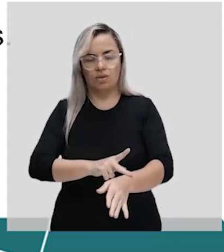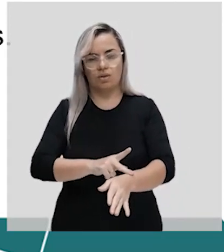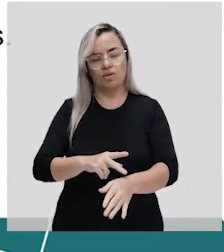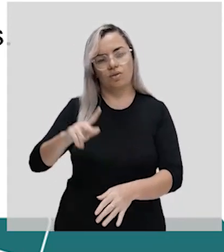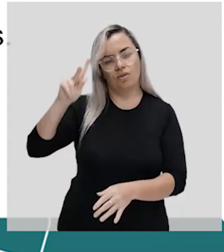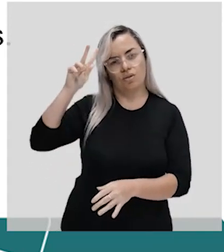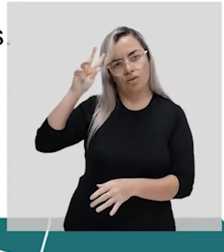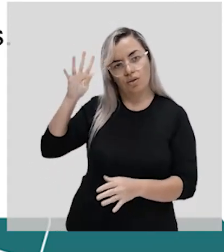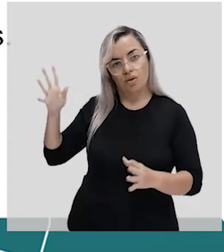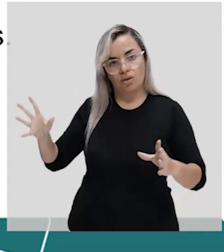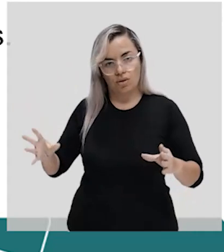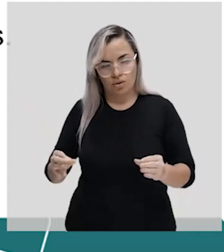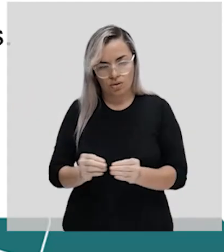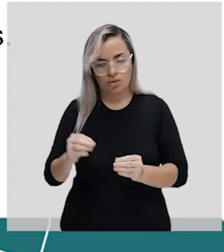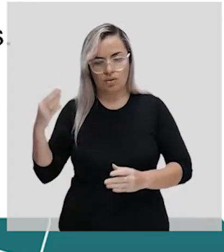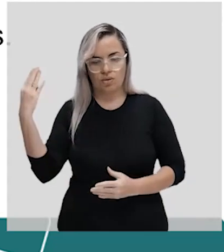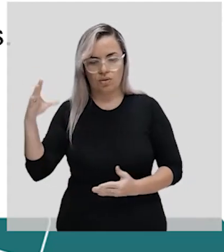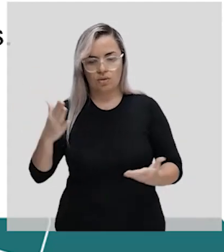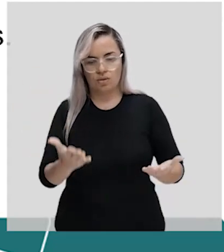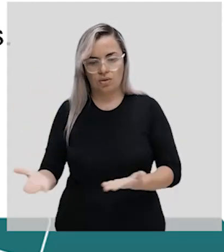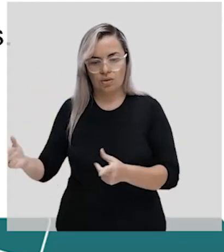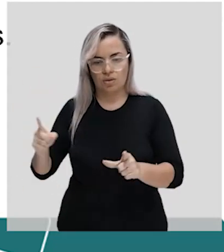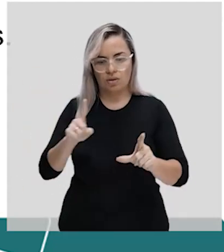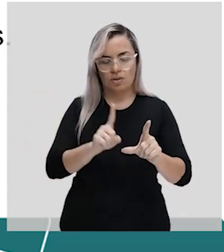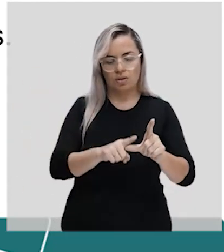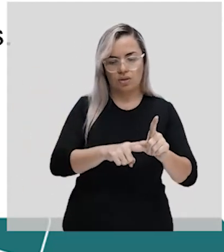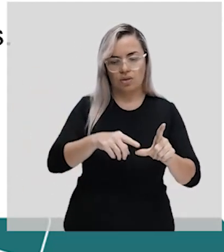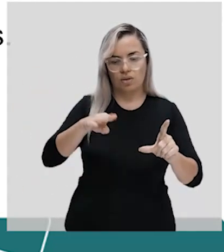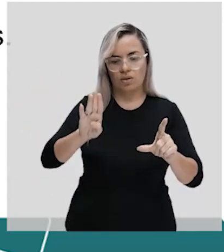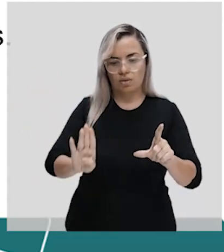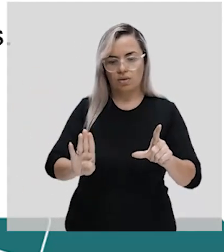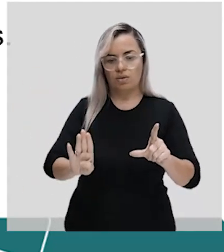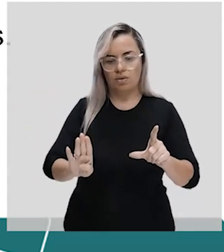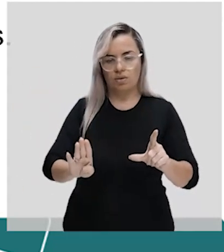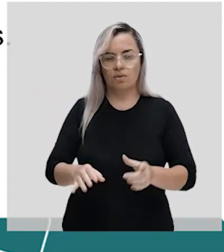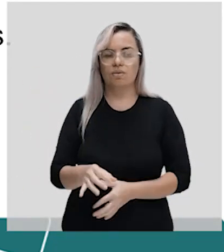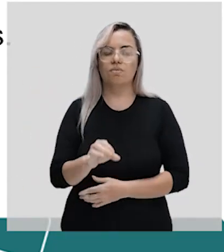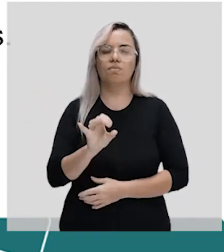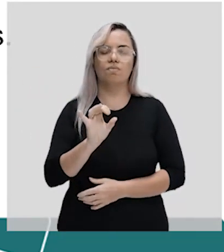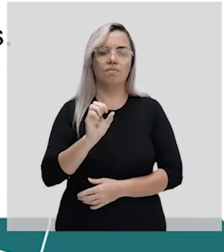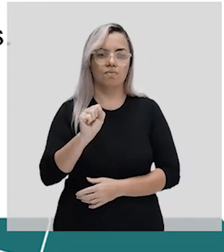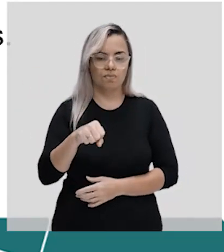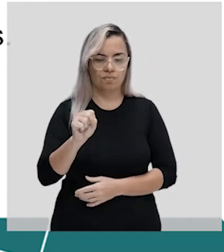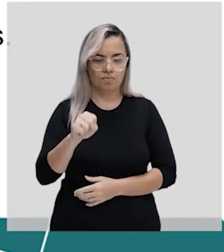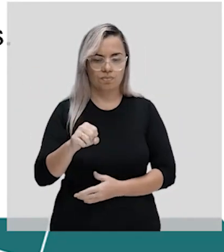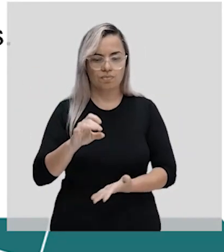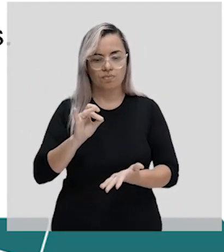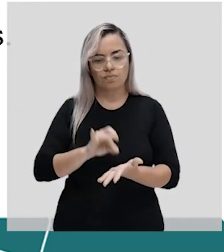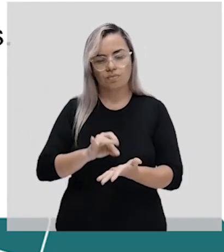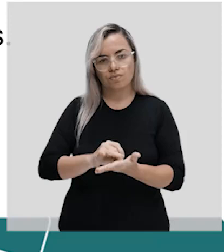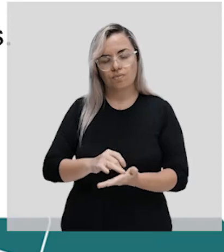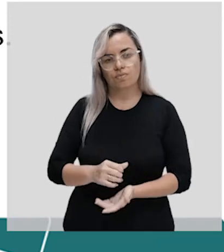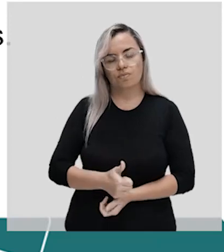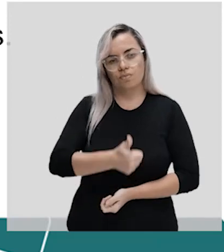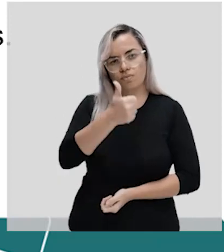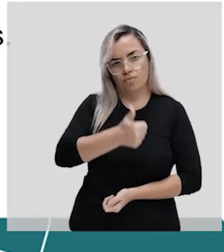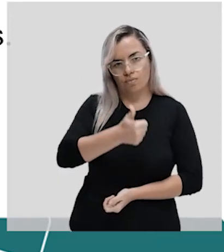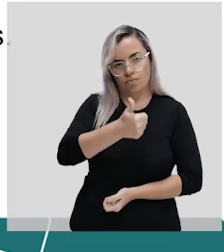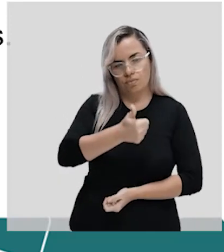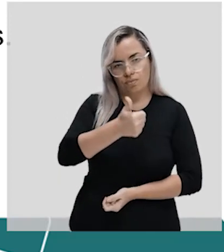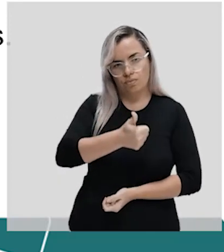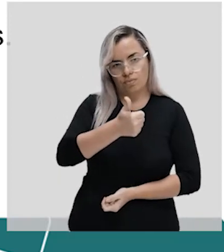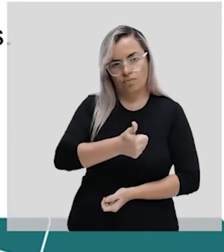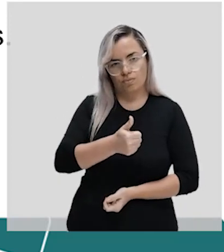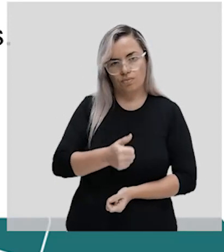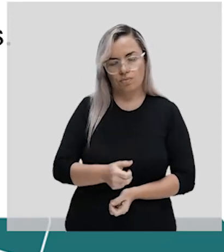B, realização de dedução, com certeza. Quais são os passos do método científico? Primeiro,